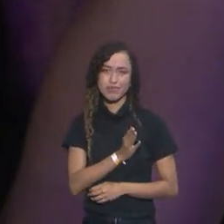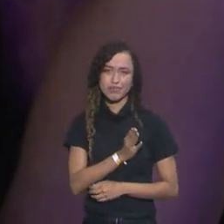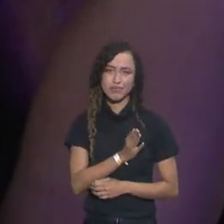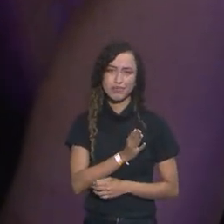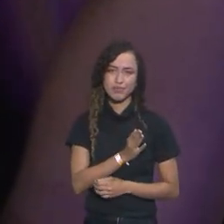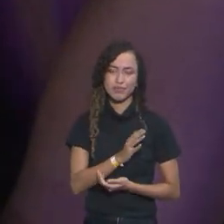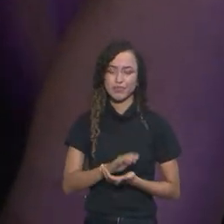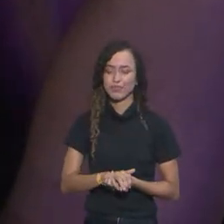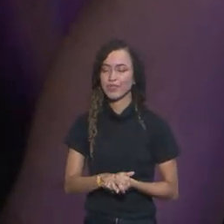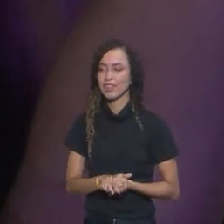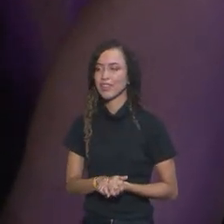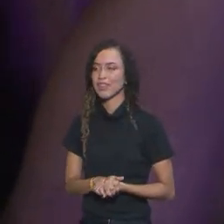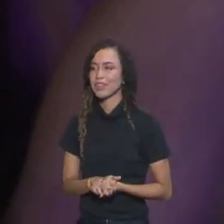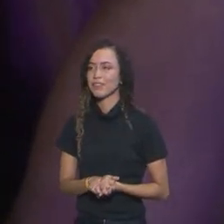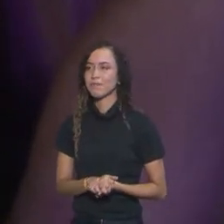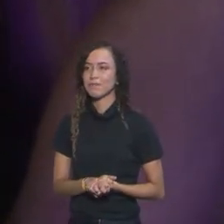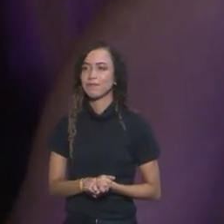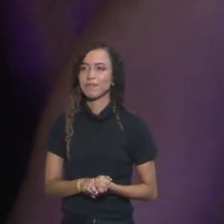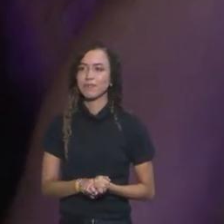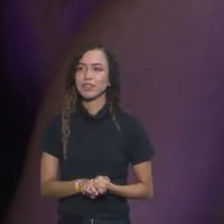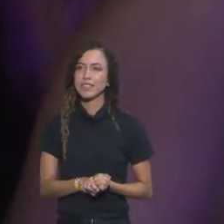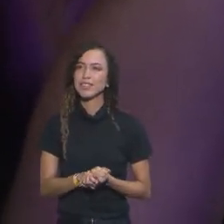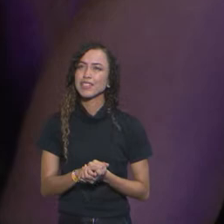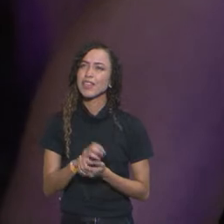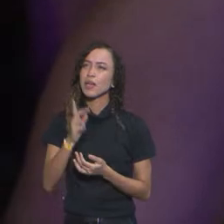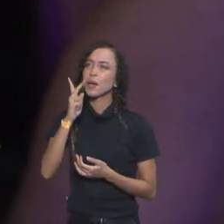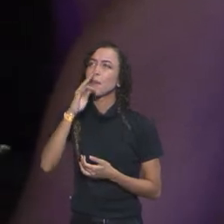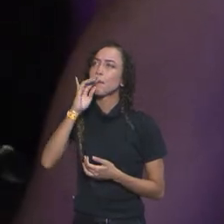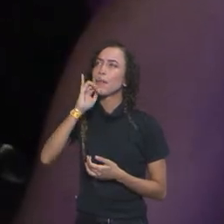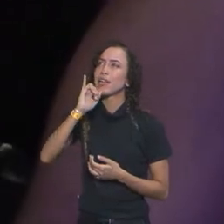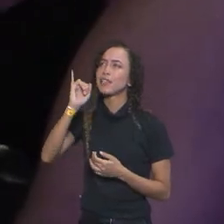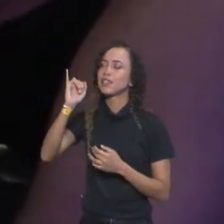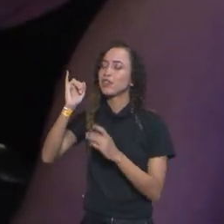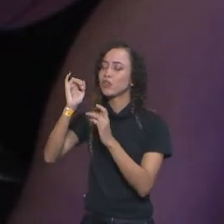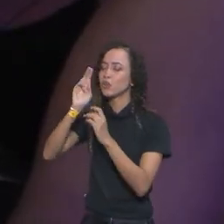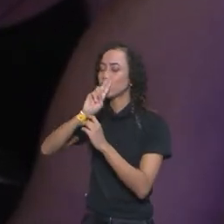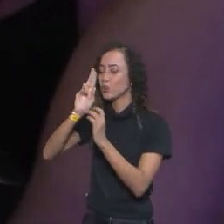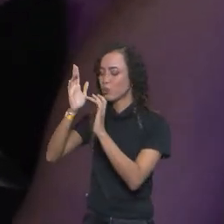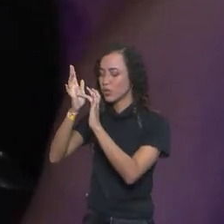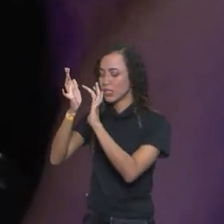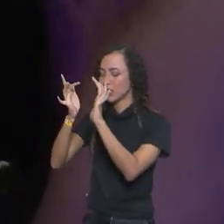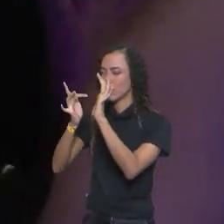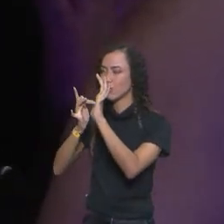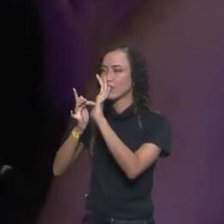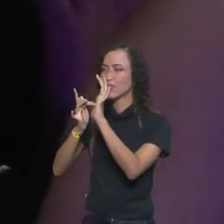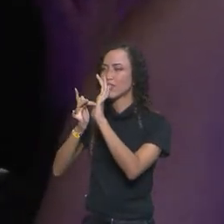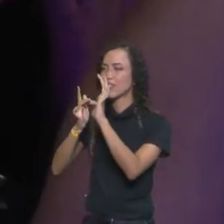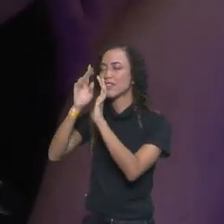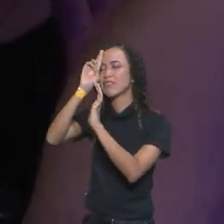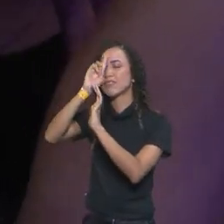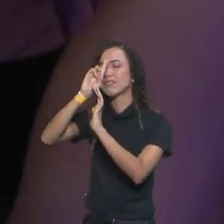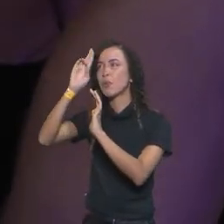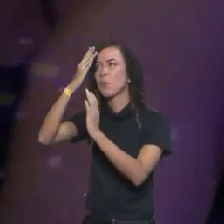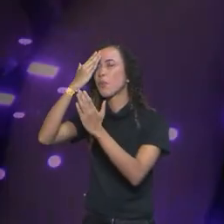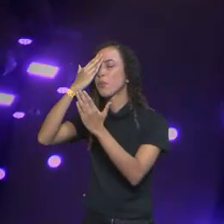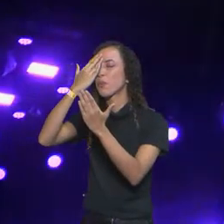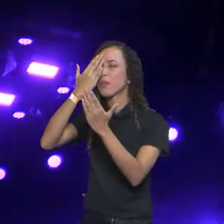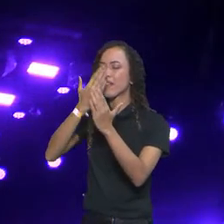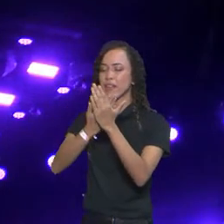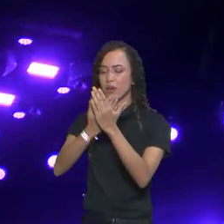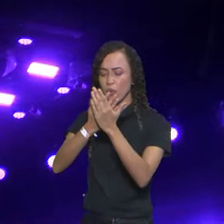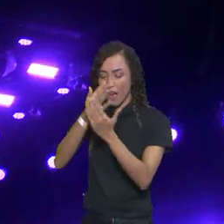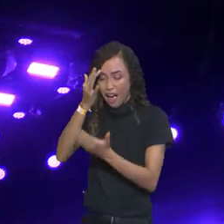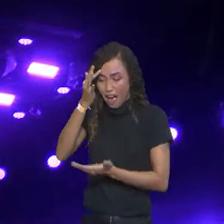fecha seus olhos agora pai do nome de Jesus Senhor eu creio que